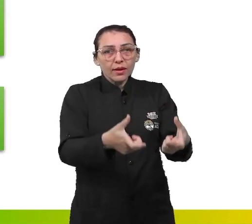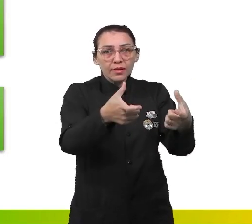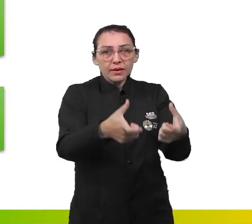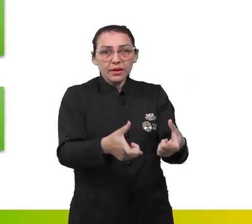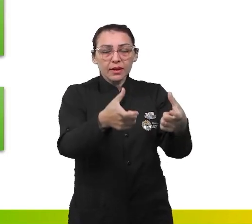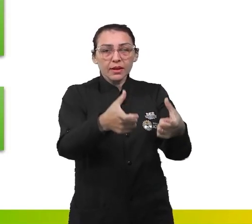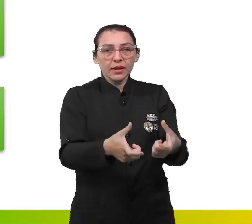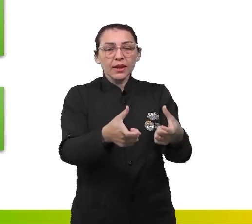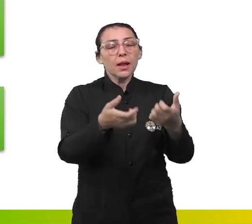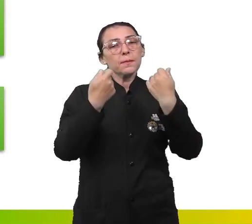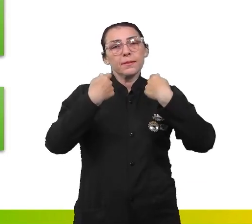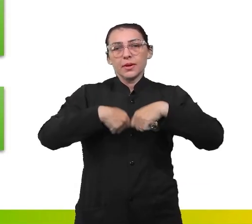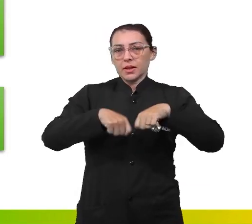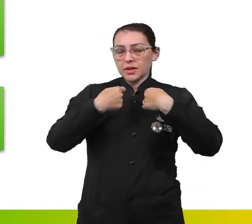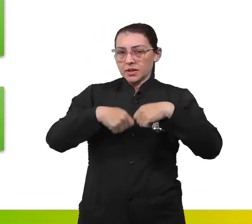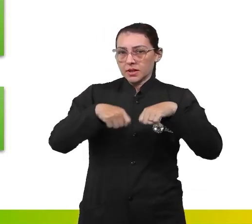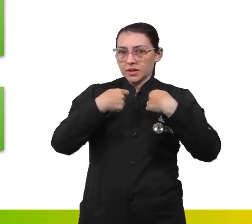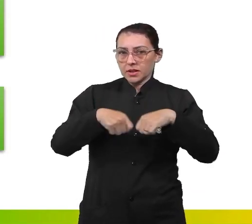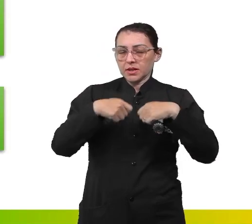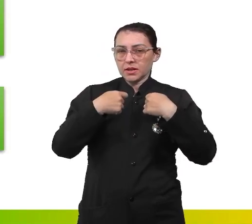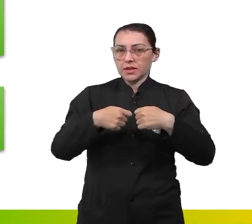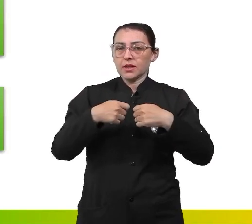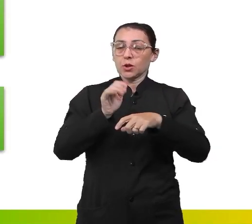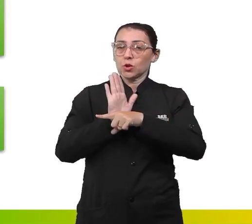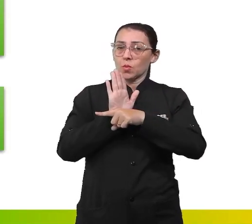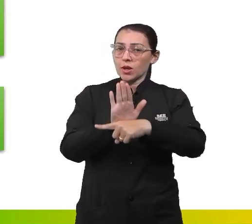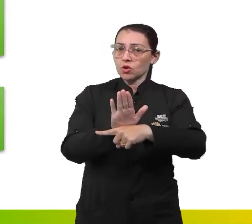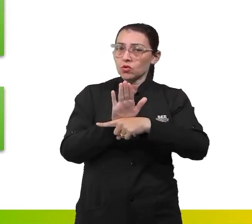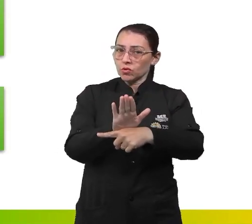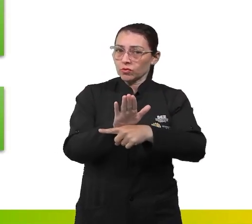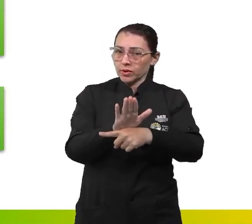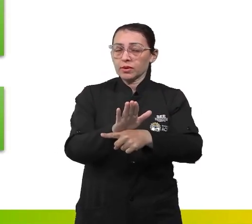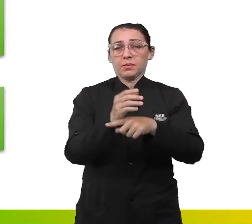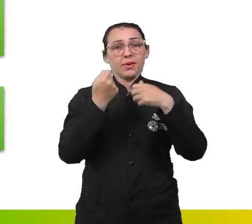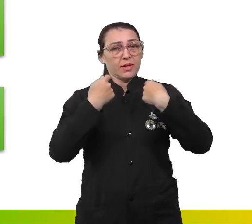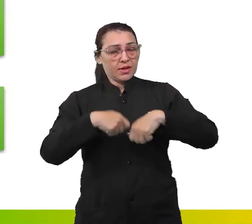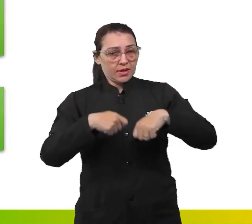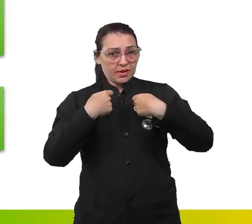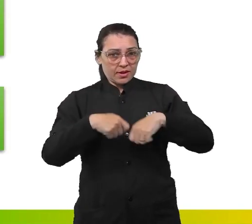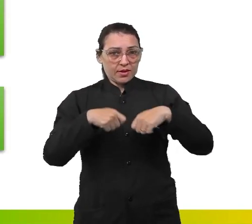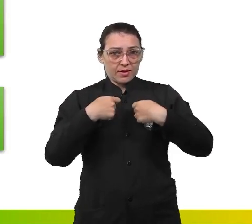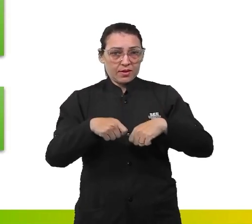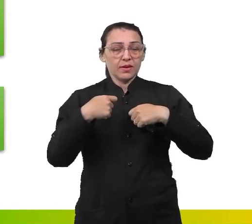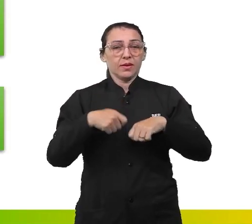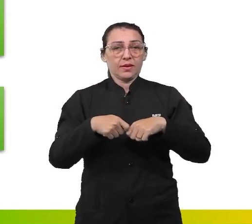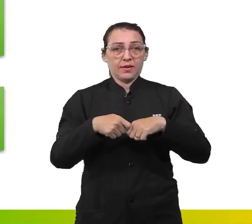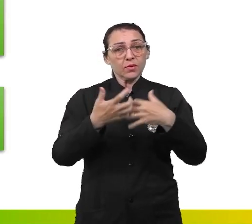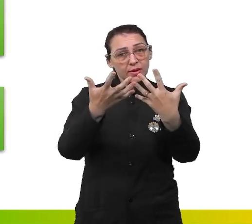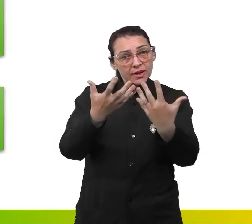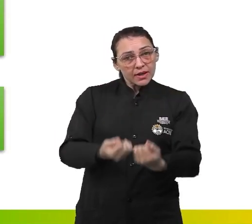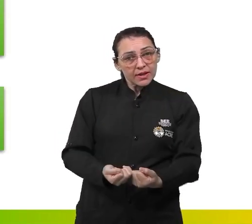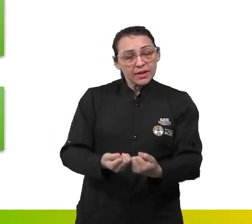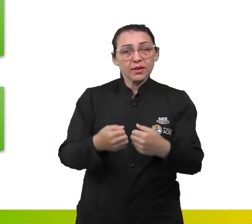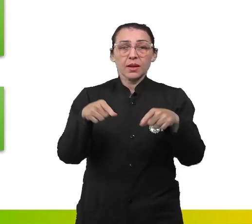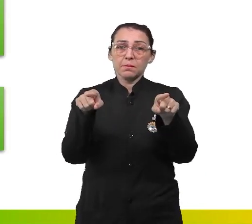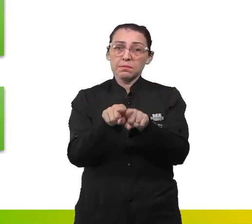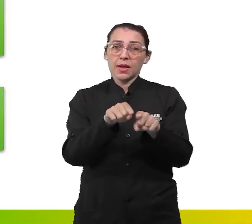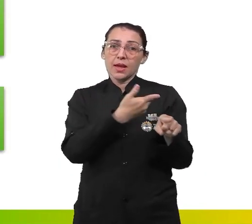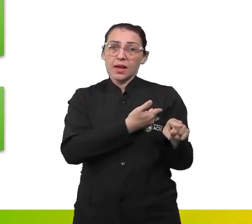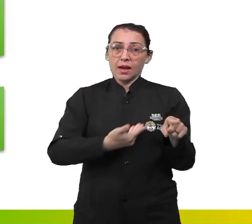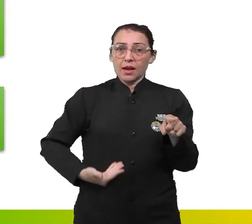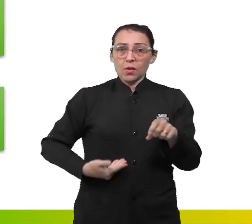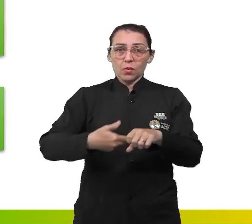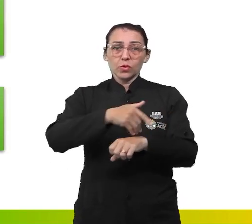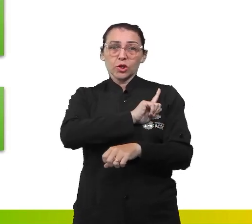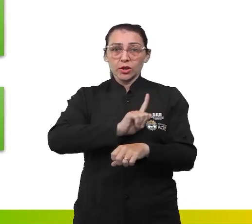localidade, elas necessitam de uma assistência, elas necessitam de um amparo. E cabe ao poder